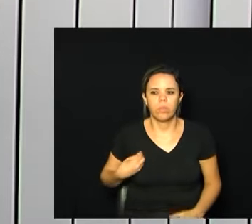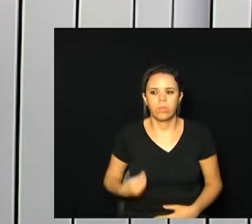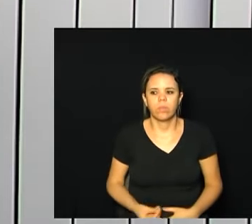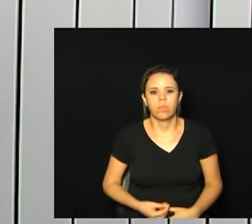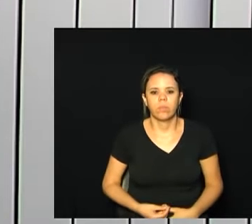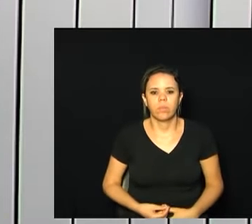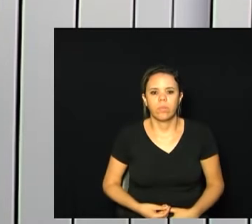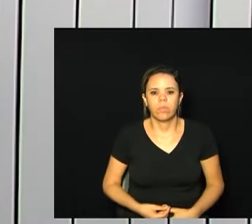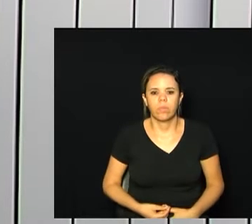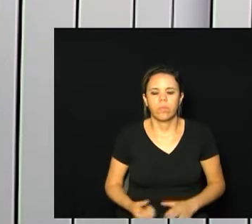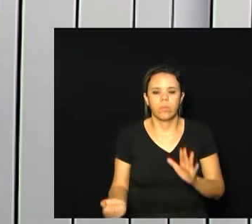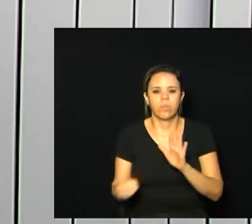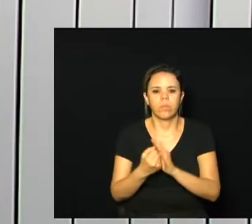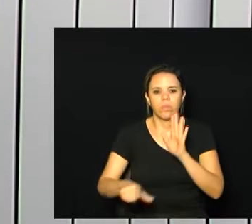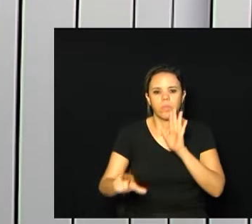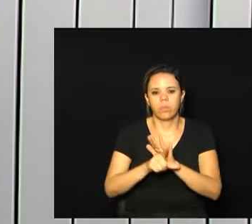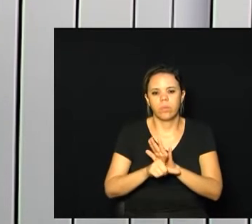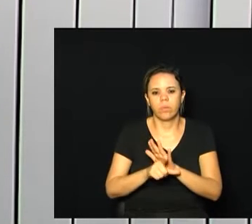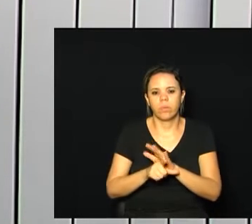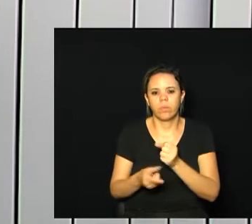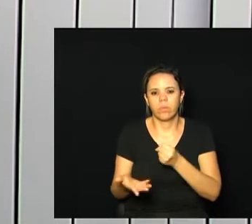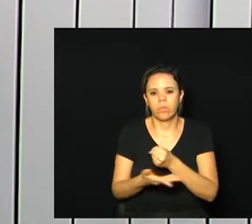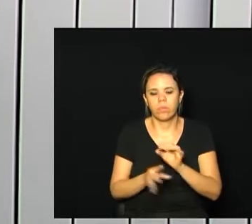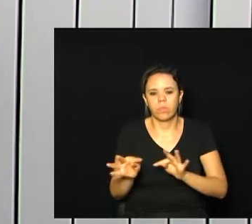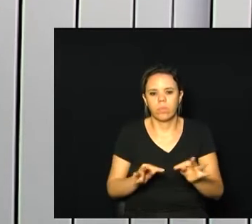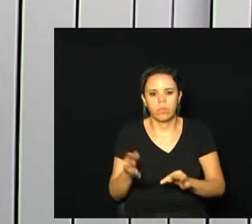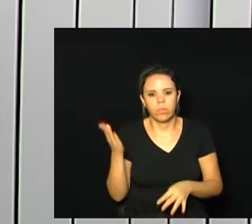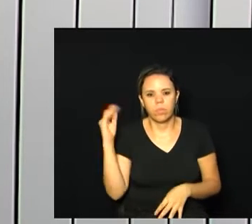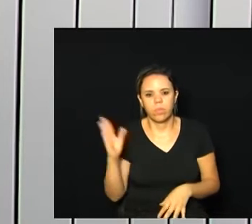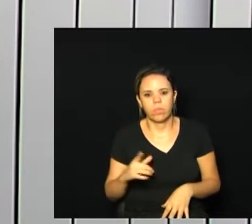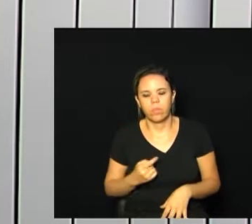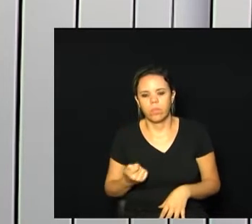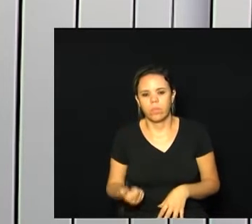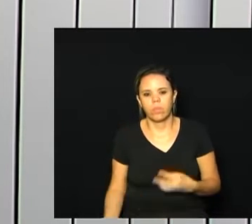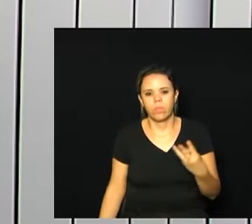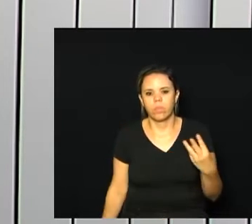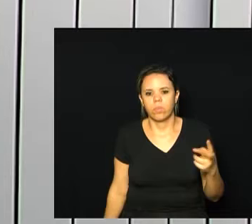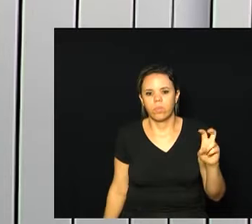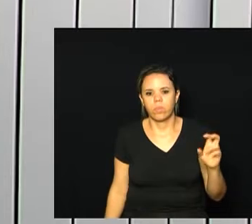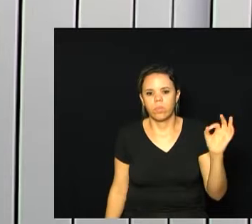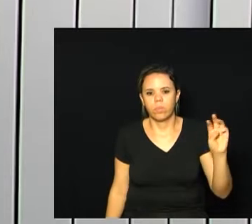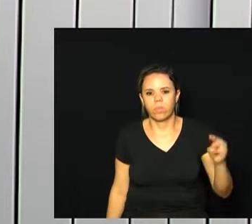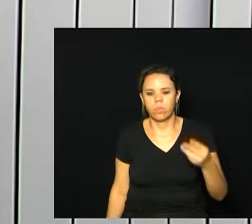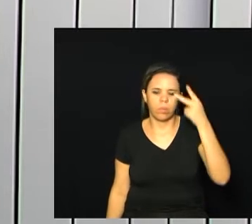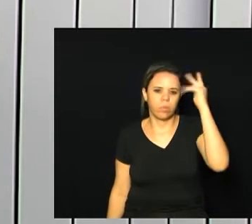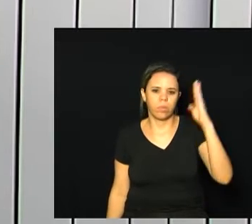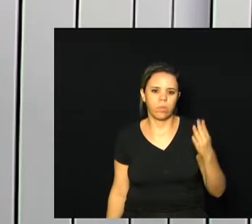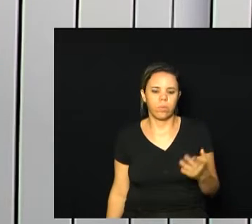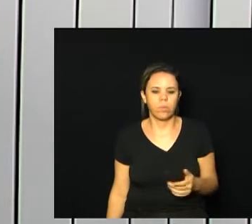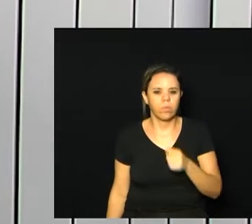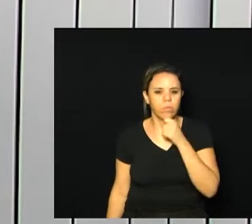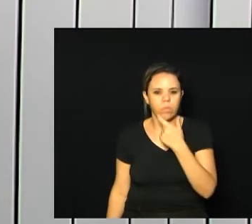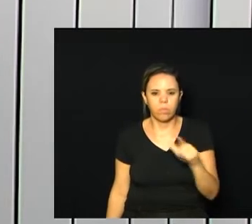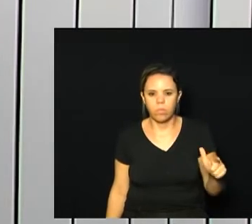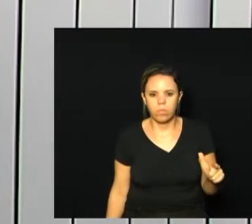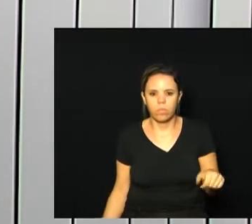sobre o marco legal do saneamento básico. Você sabia que no Brasil quase 35 milhões de brasileiros ainda não